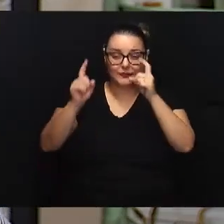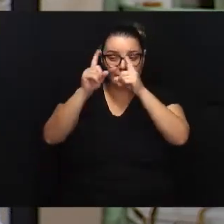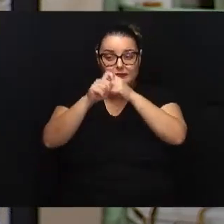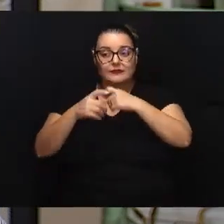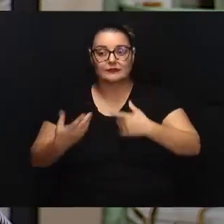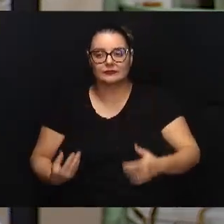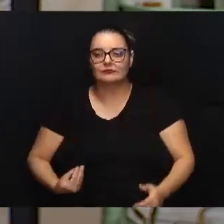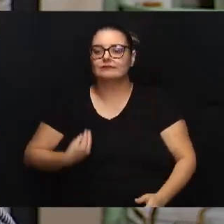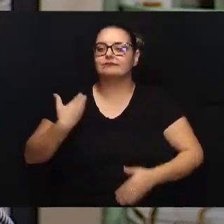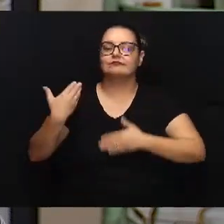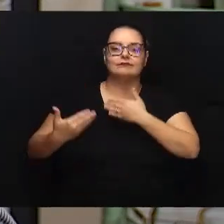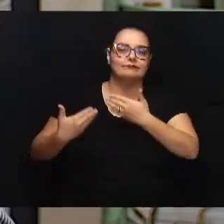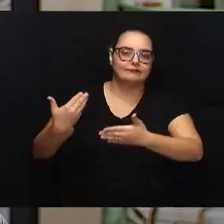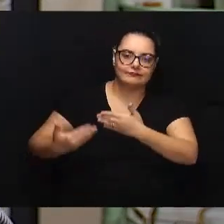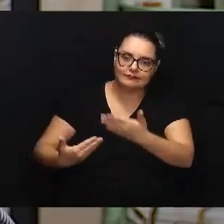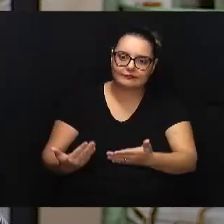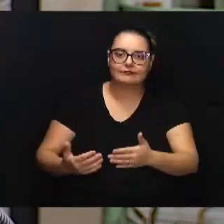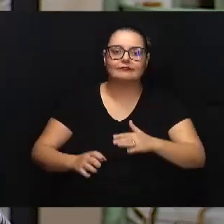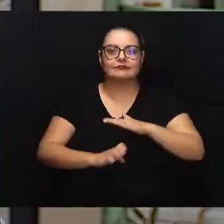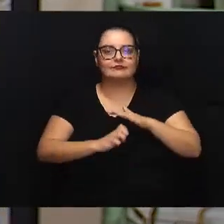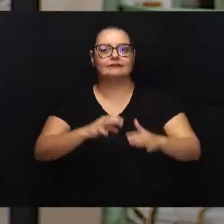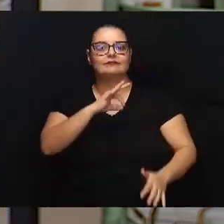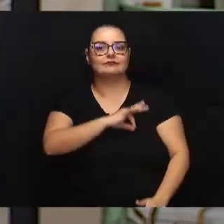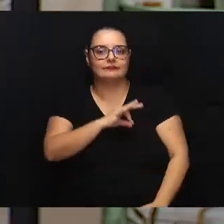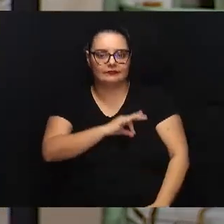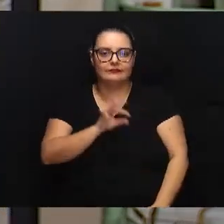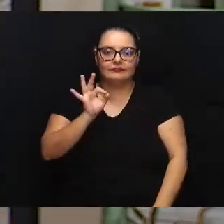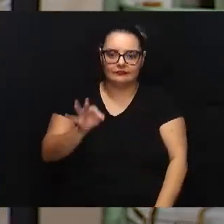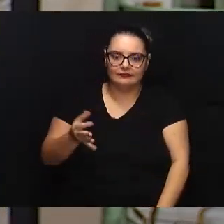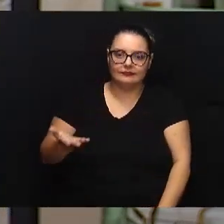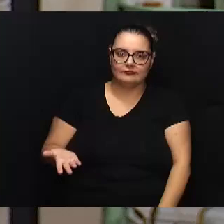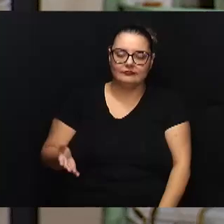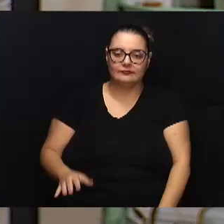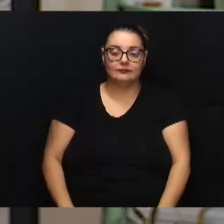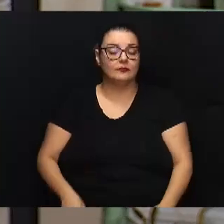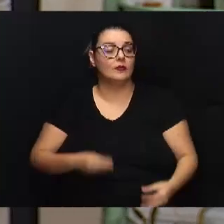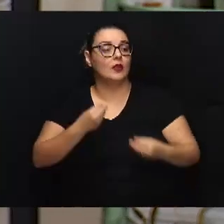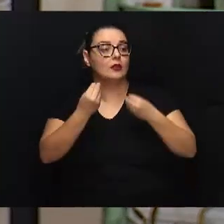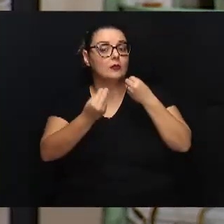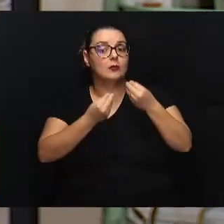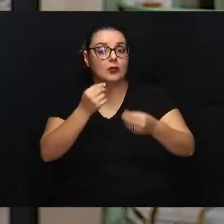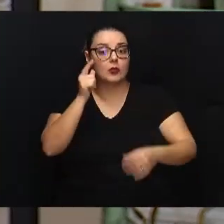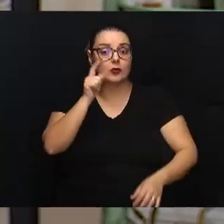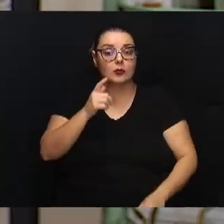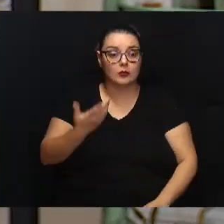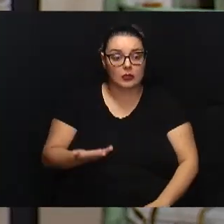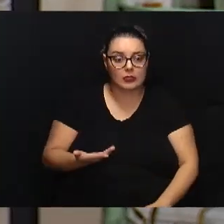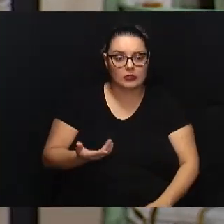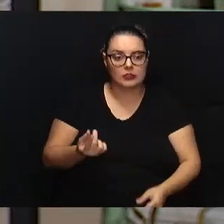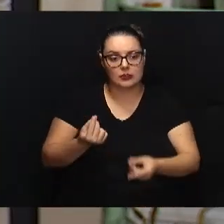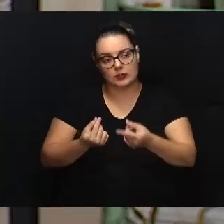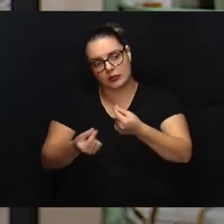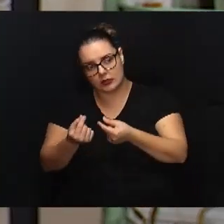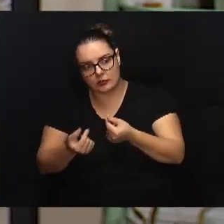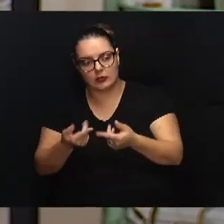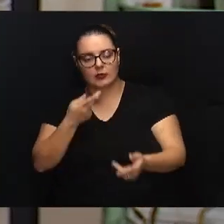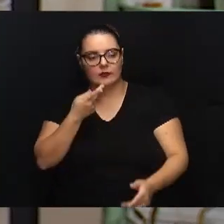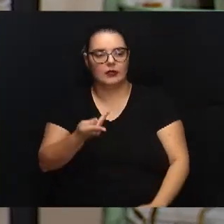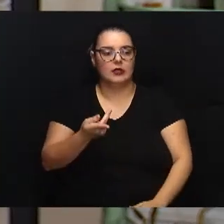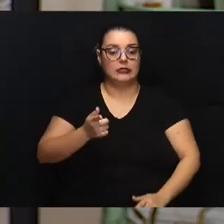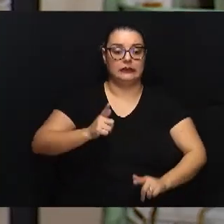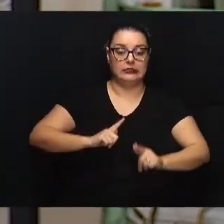no corporativo e tinha o salário ali, né? Mas como você conseguiu, então, economicamente falando, gerir